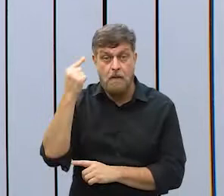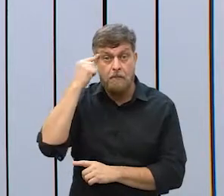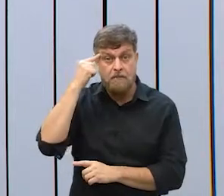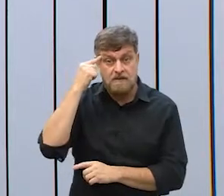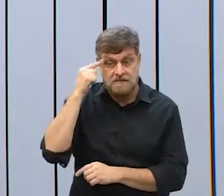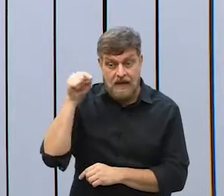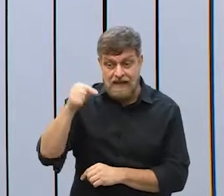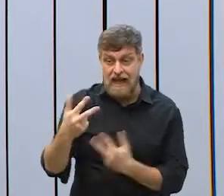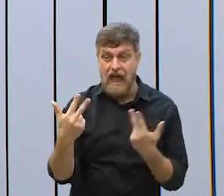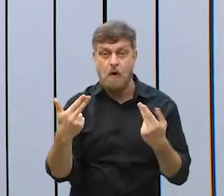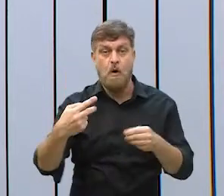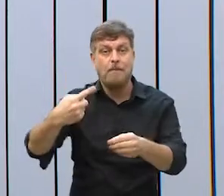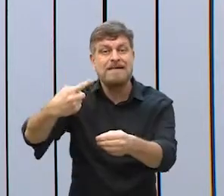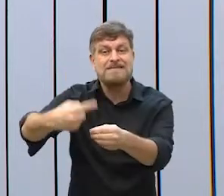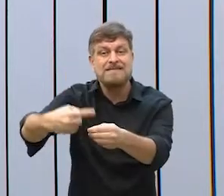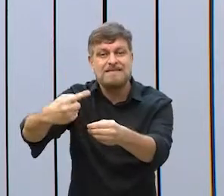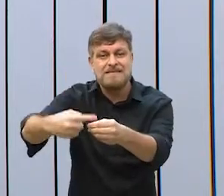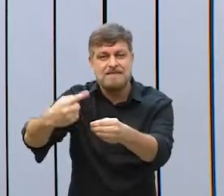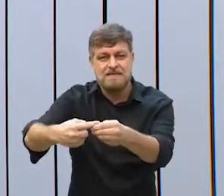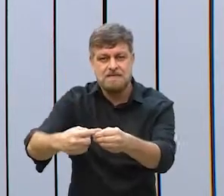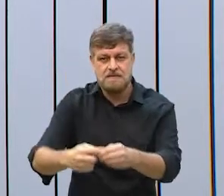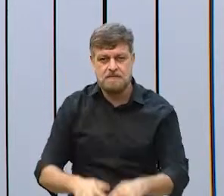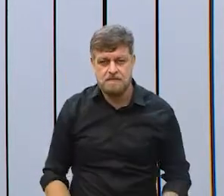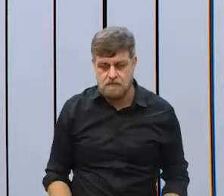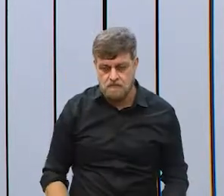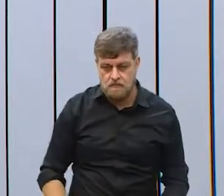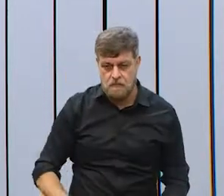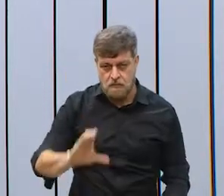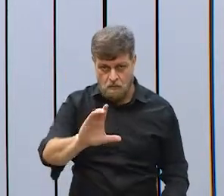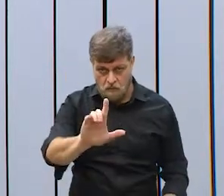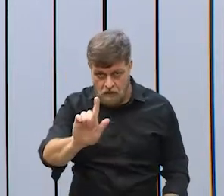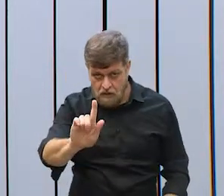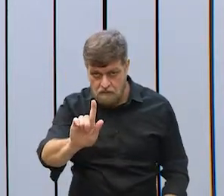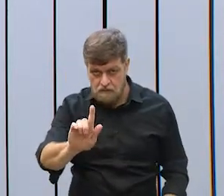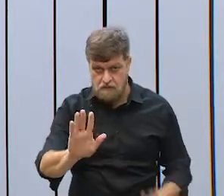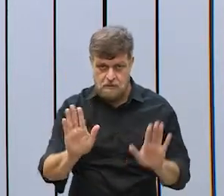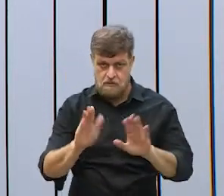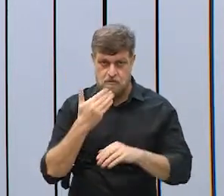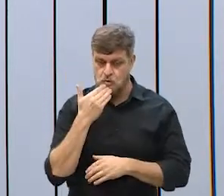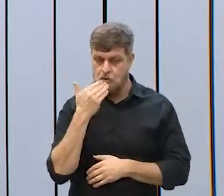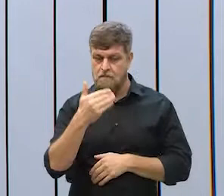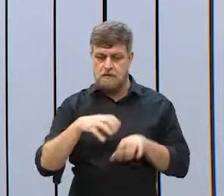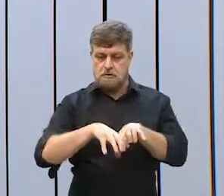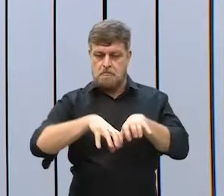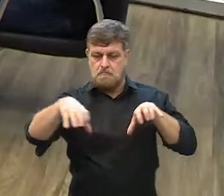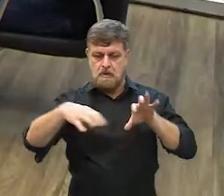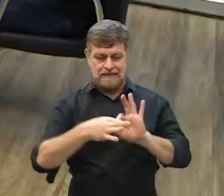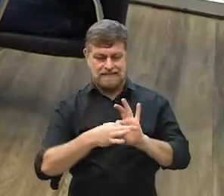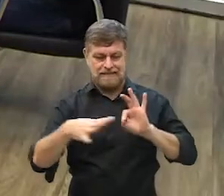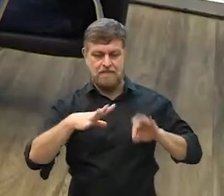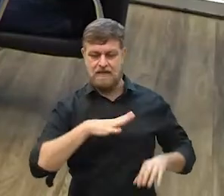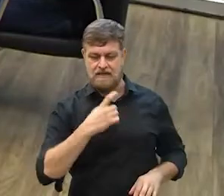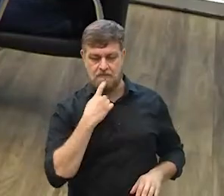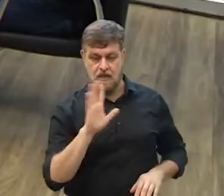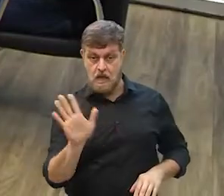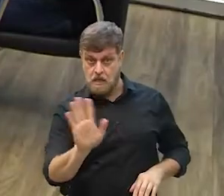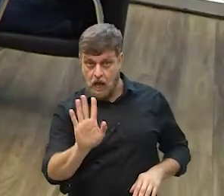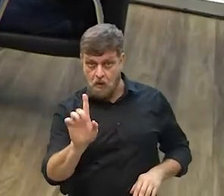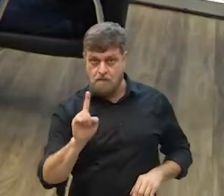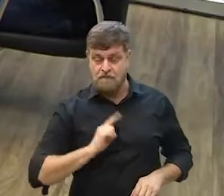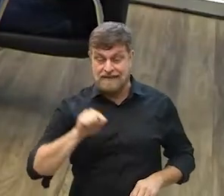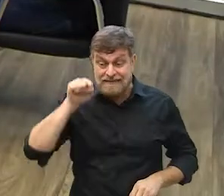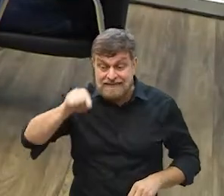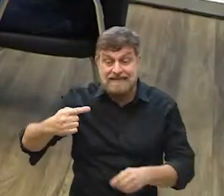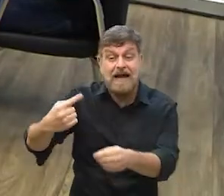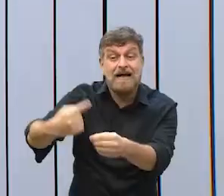uma cidade. Poxa, se o Campo Grande, mesmo que não for, também não estou pedindo a emancipação aqui, não defendo, mas se fosse